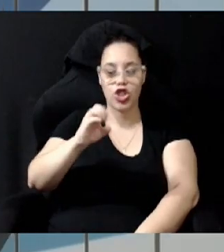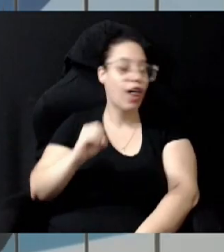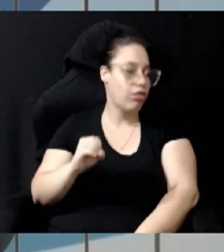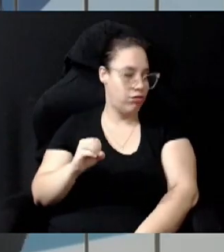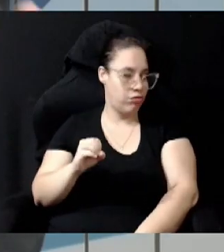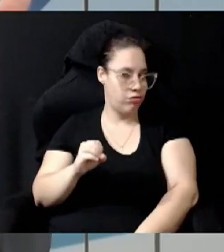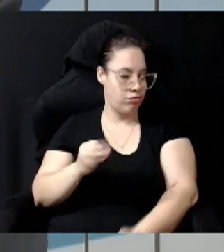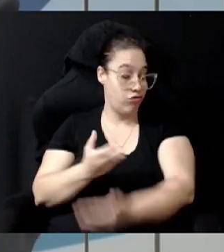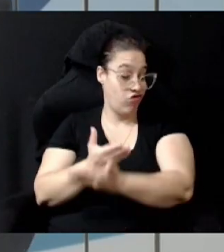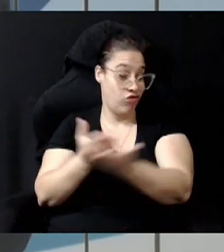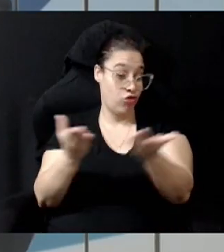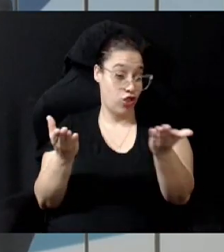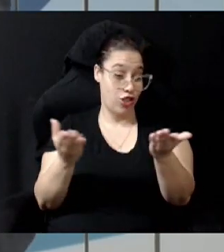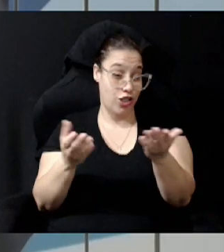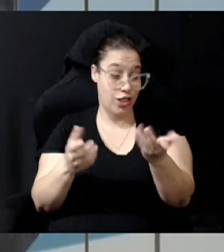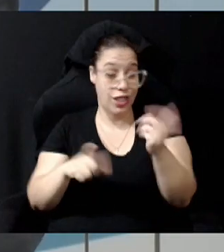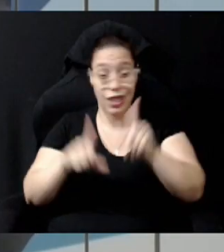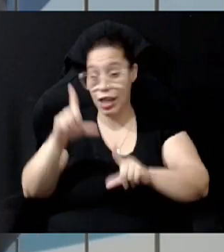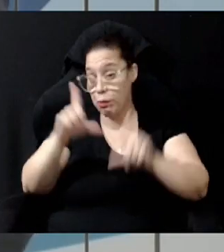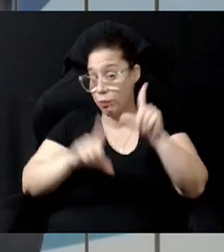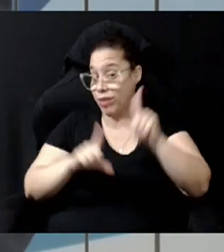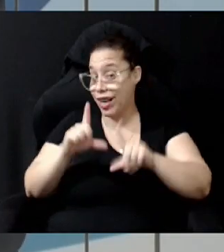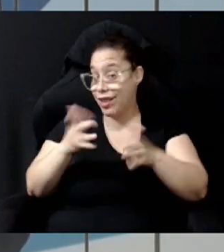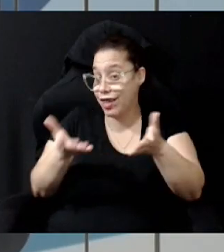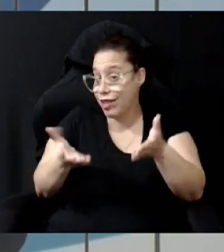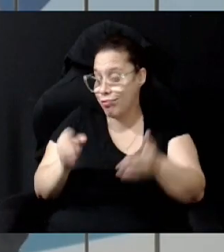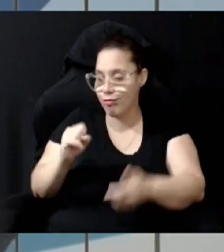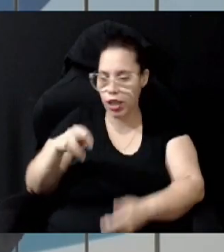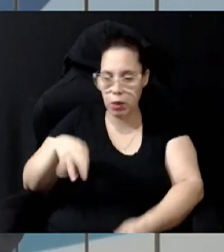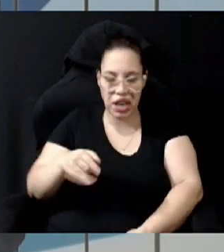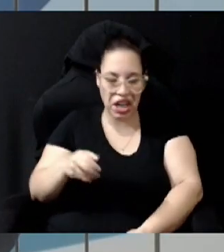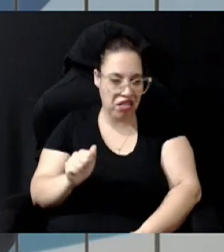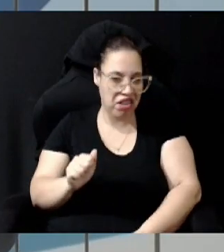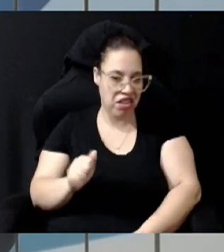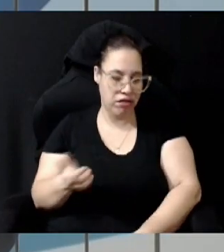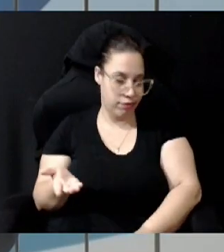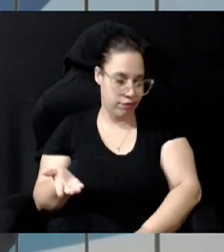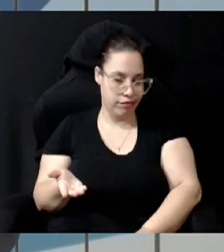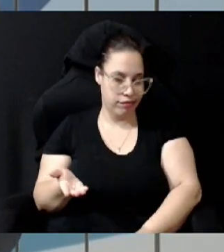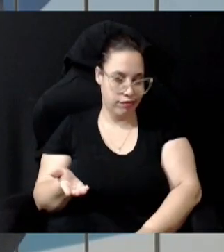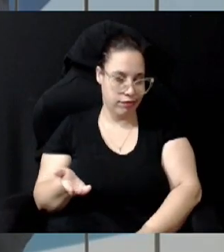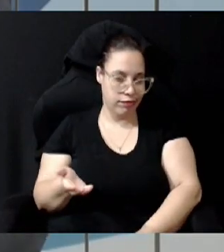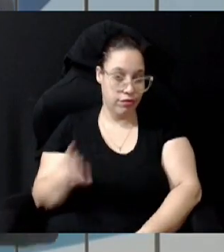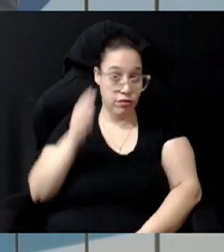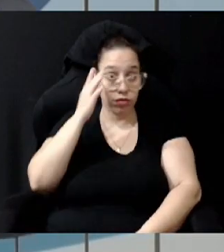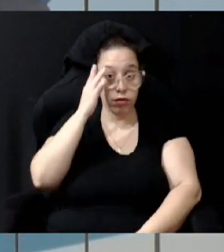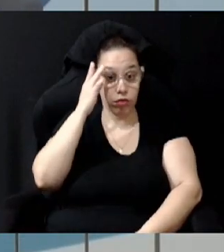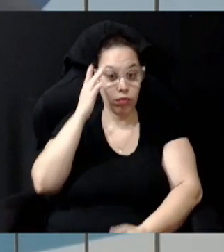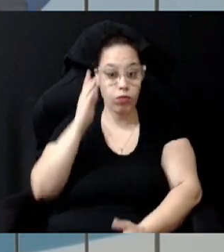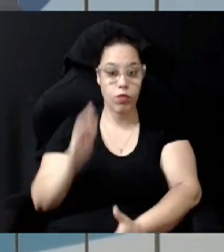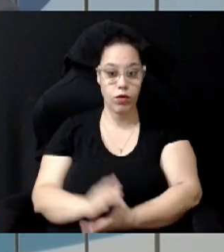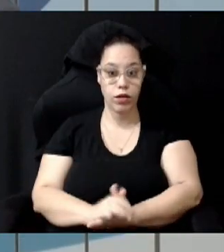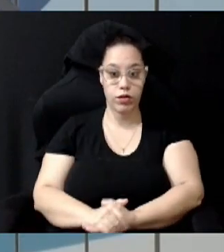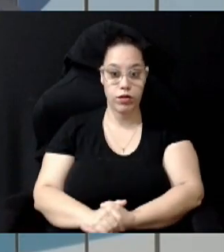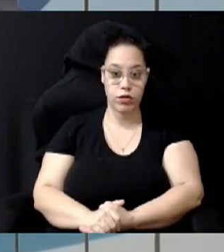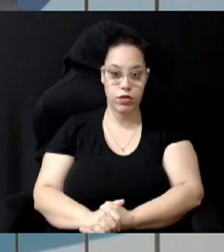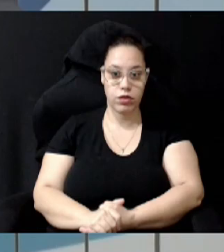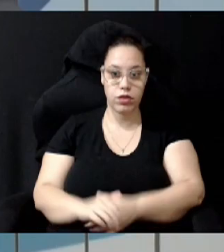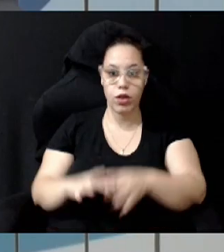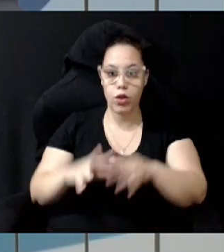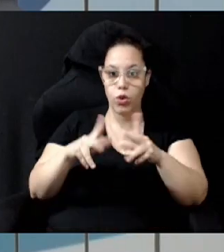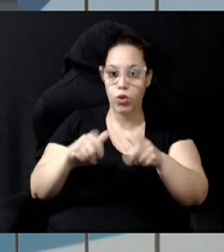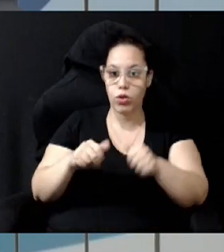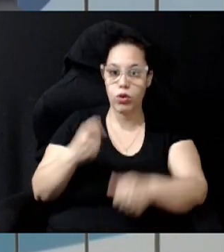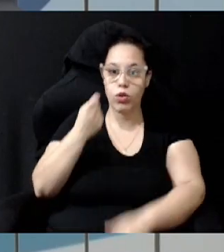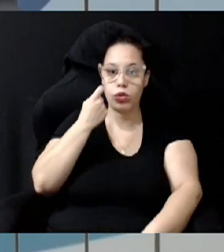corporativa, da imprensa tradicional, da imprensa formal, qualifique como você queira. Né? Todas as sextas-feiras tinham